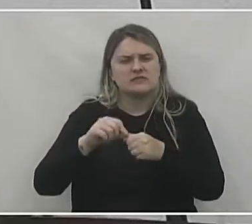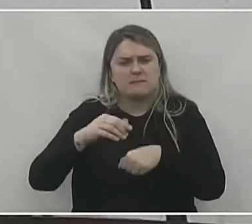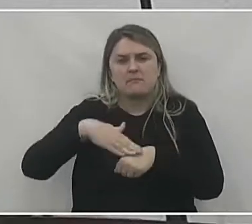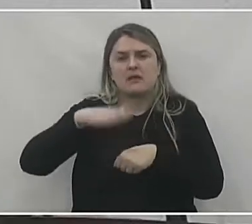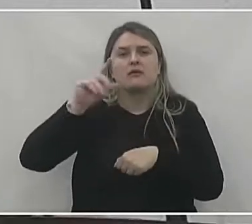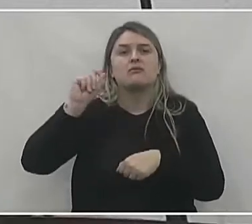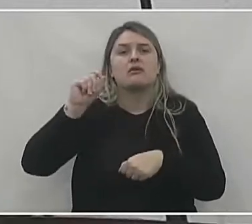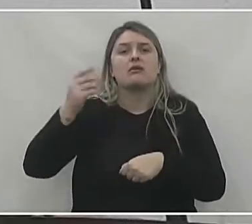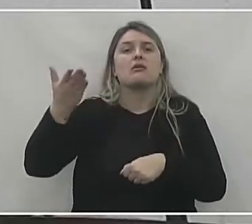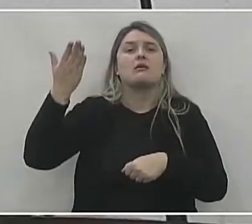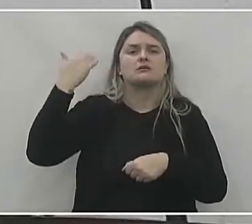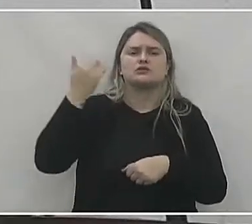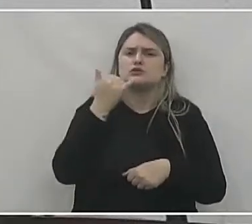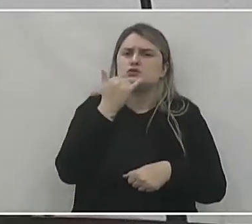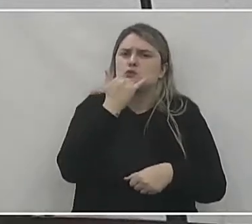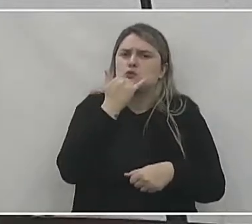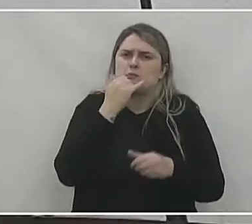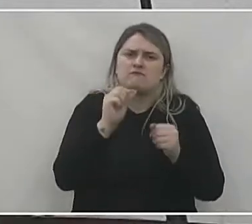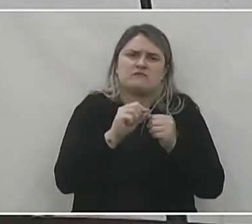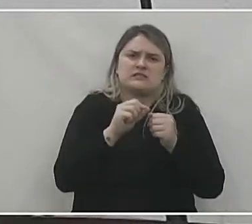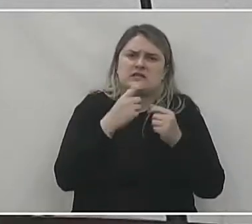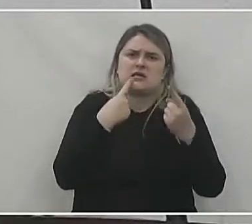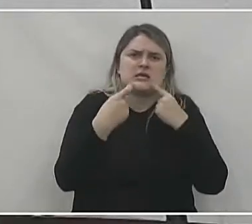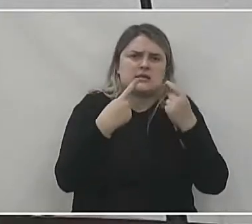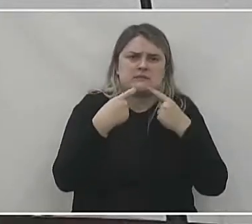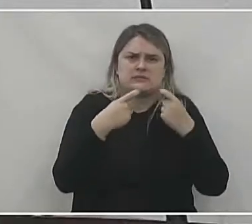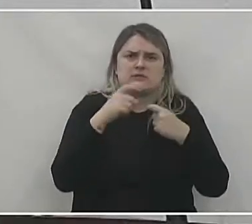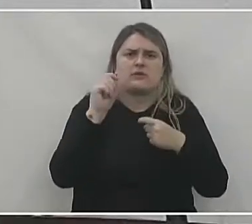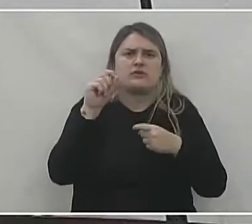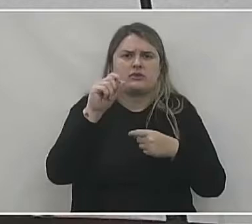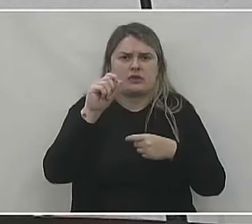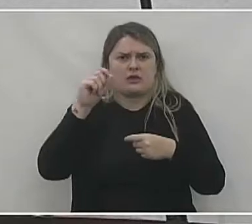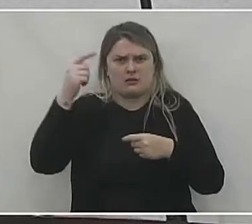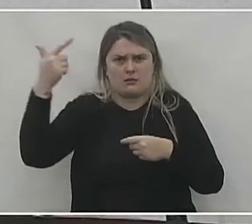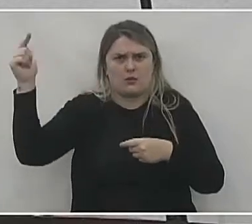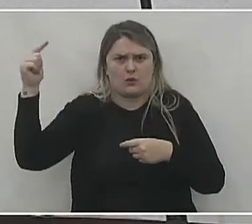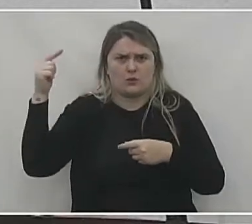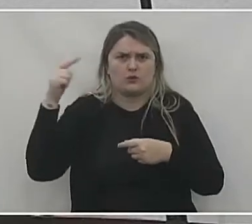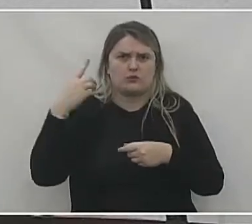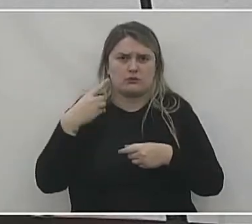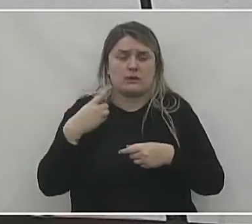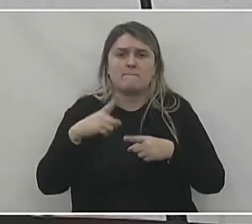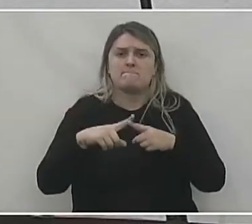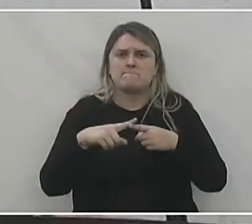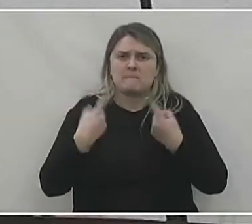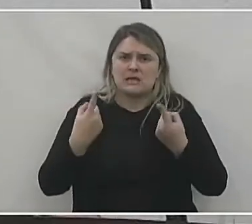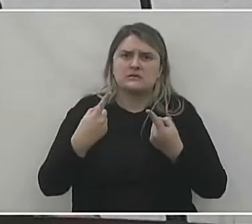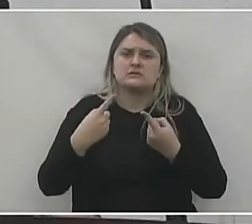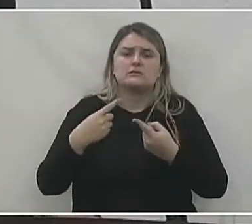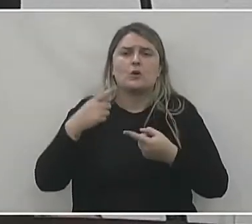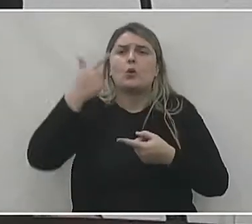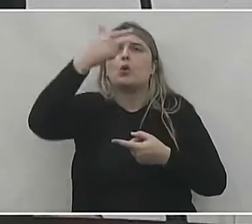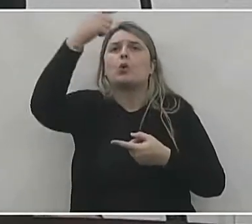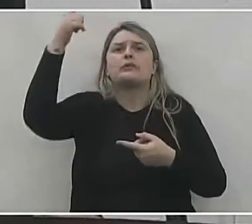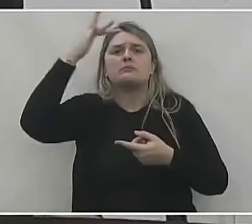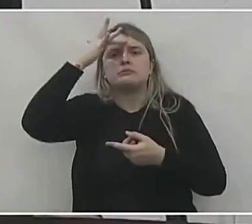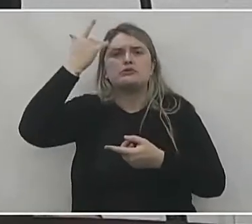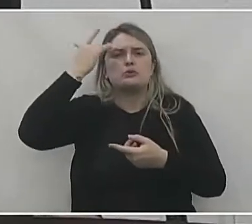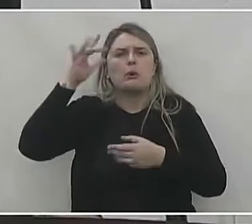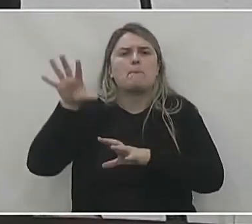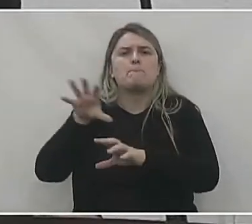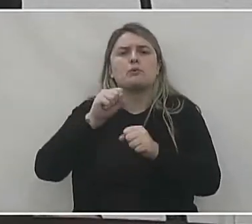estavam no mandato. Me desculpe aqui eu fazer críticas aos parlamentares, mas muitos levaram os votos de União da